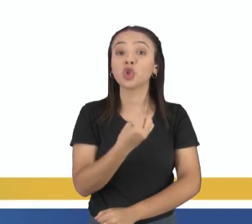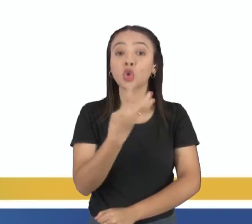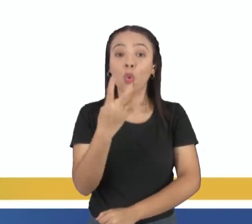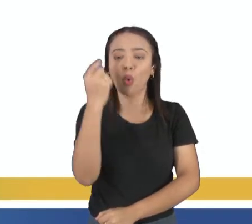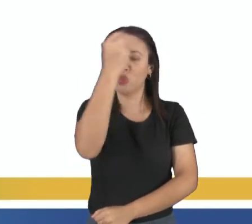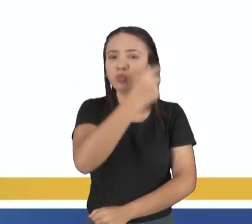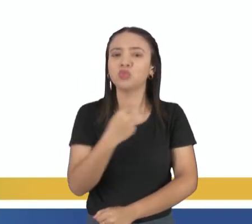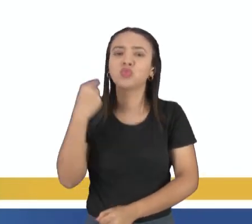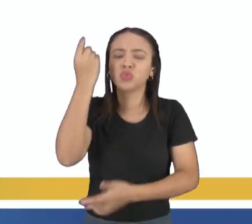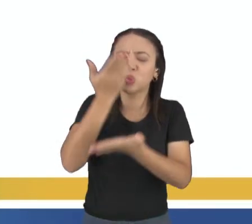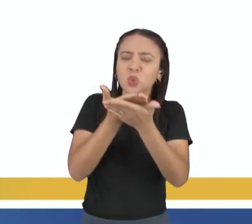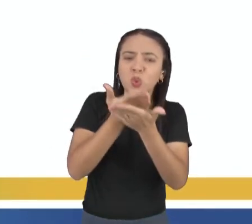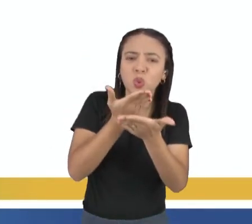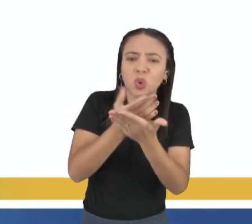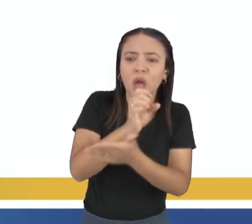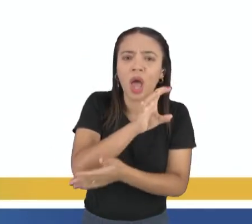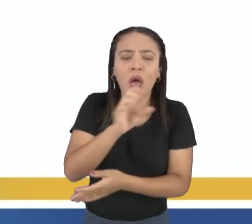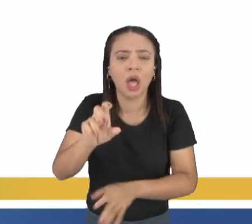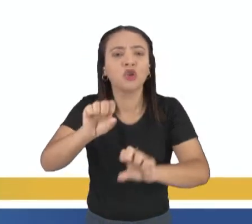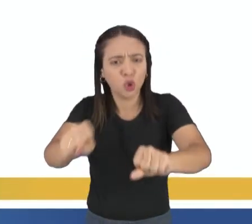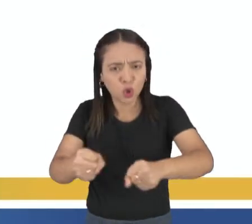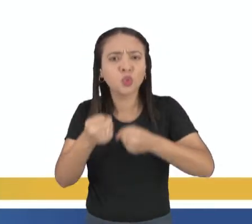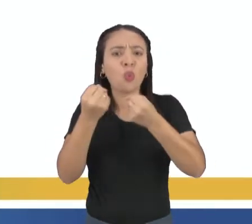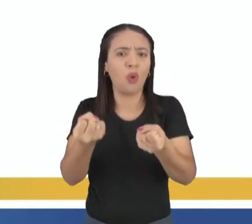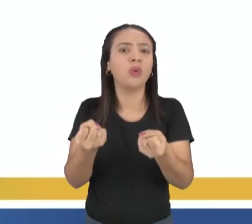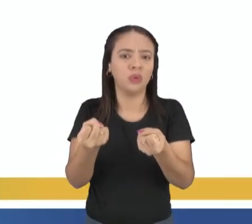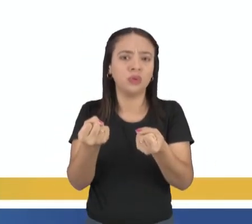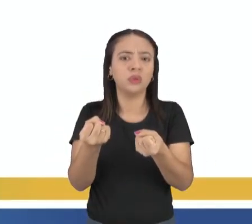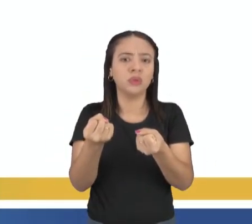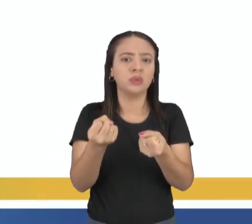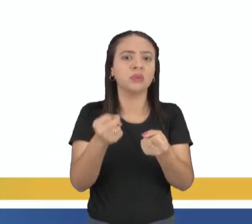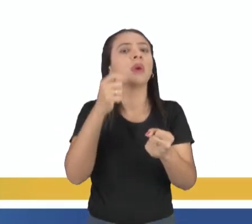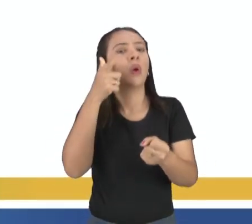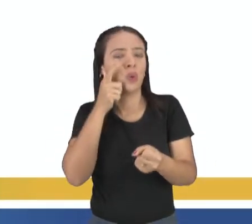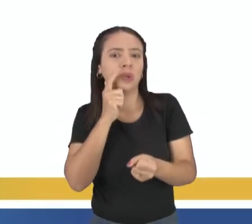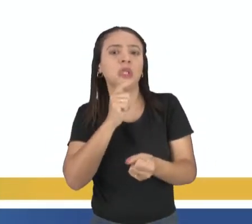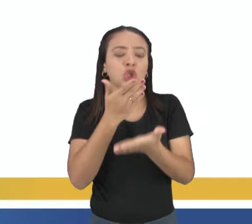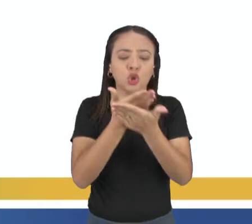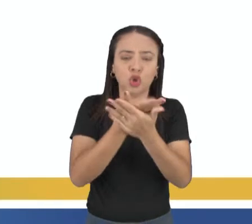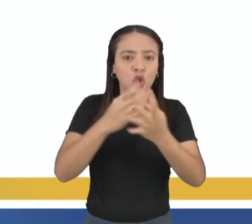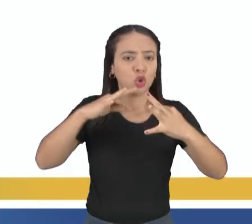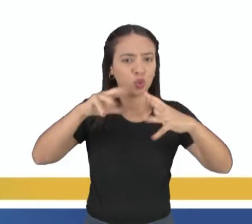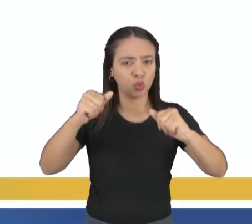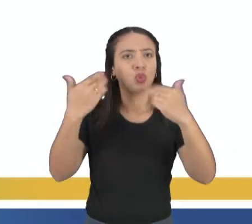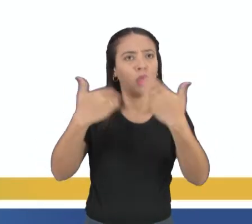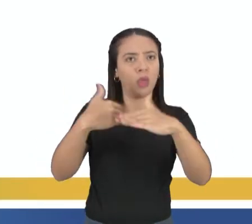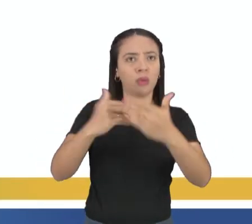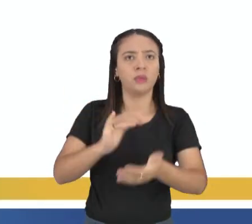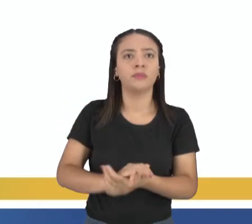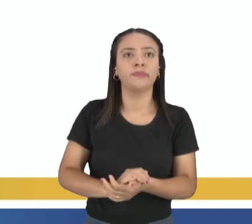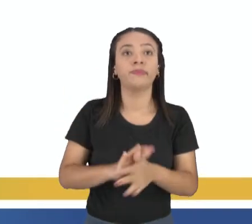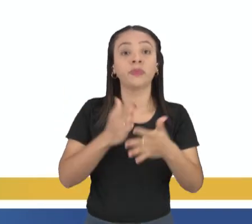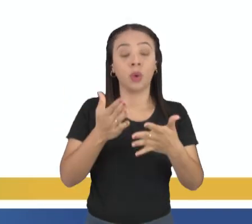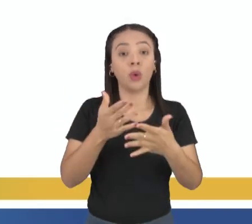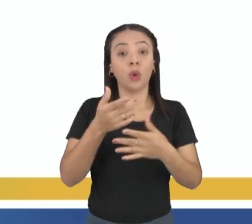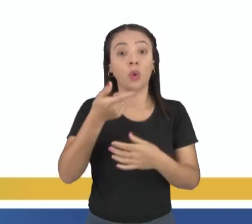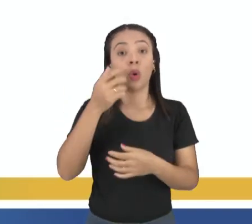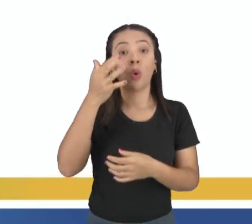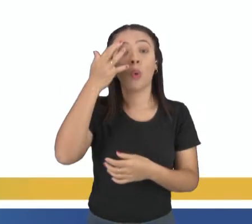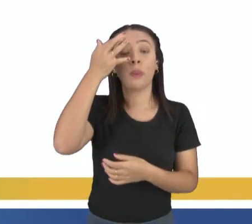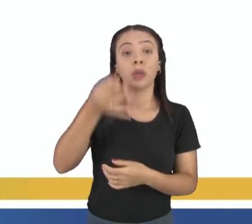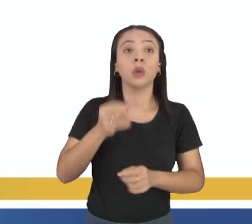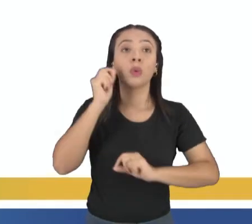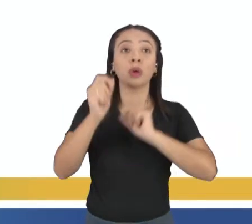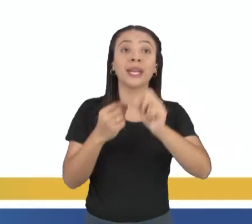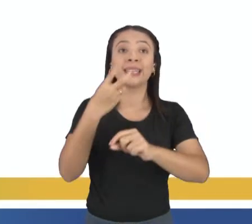quantas horas de estudo cada um deles está dedicando, né, para os conteúdos da prova. De acordo com a sua pesquisa, ele obteve que